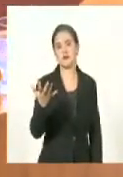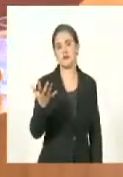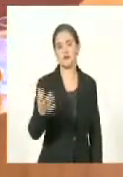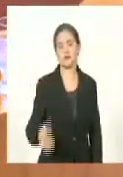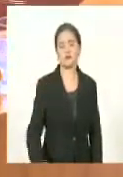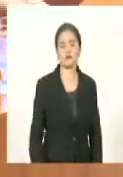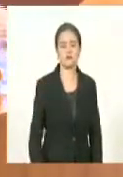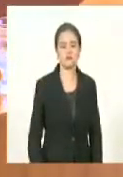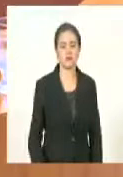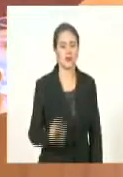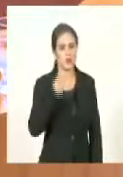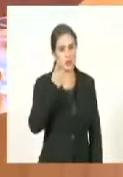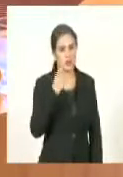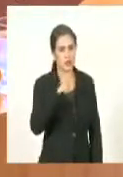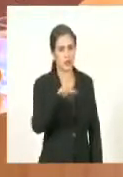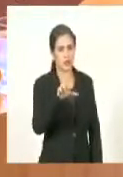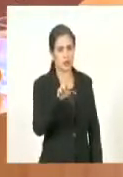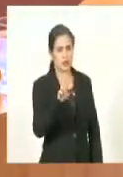Deputado Levi.